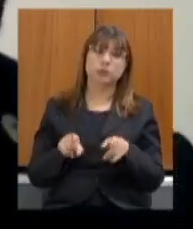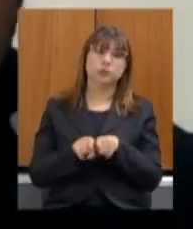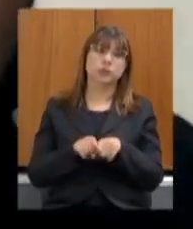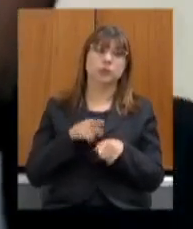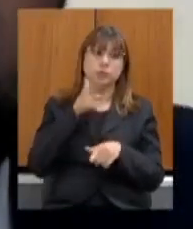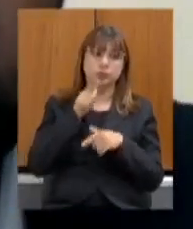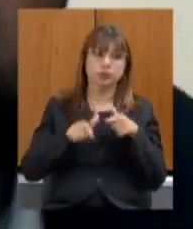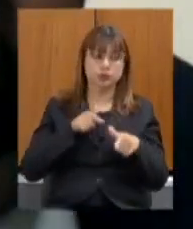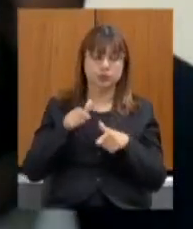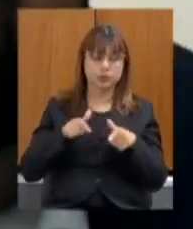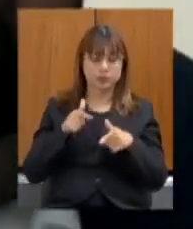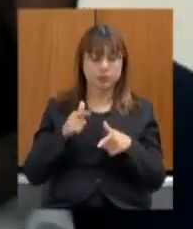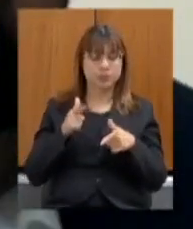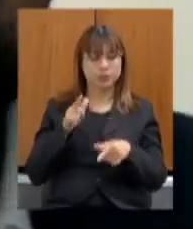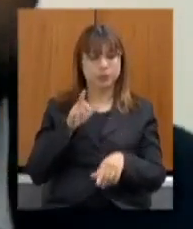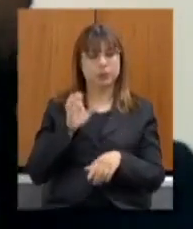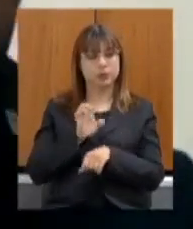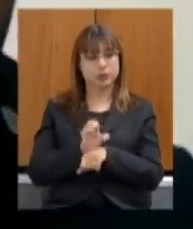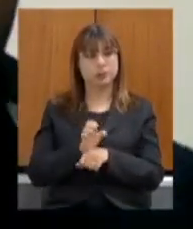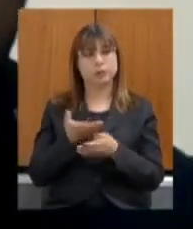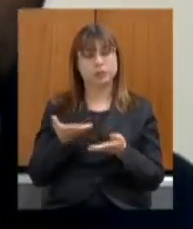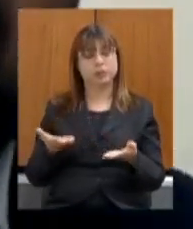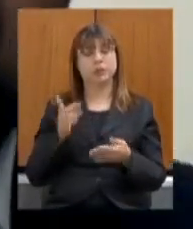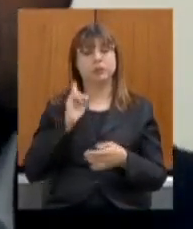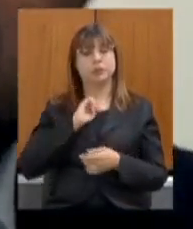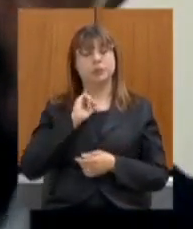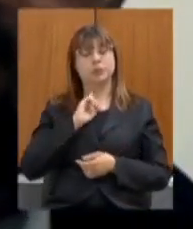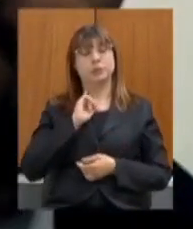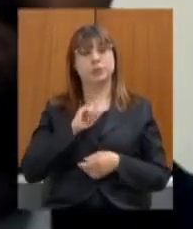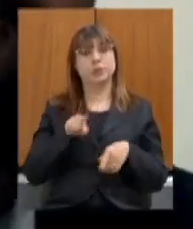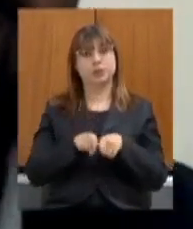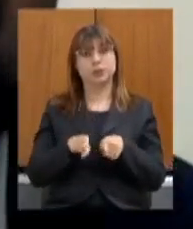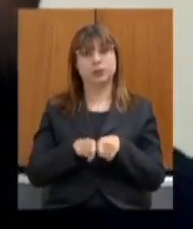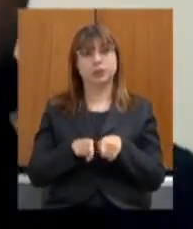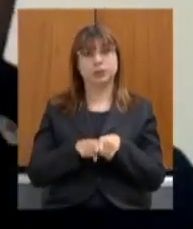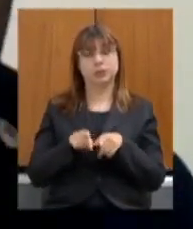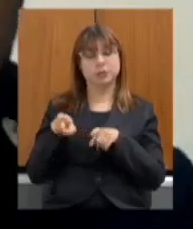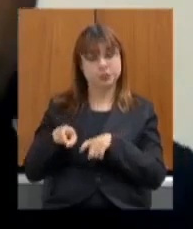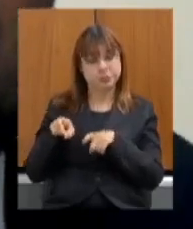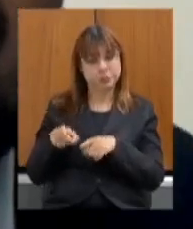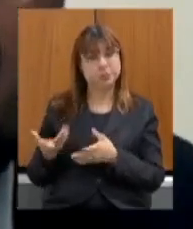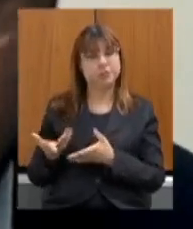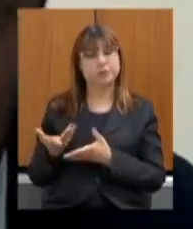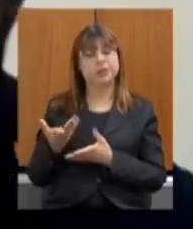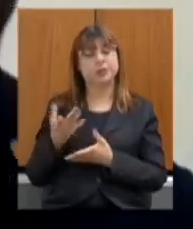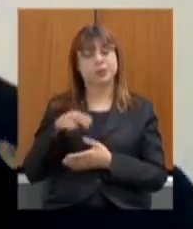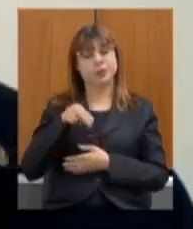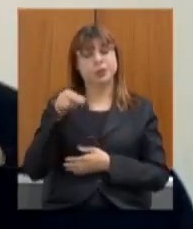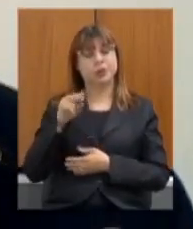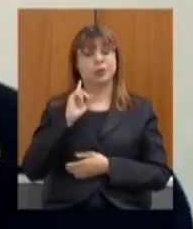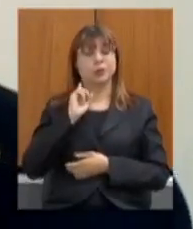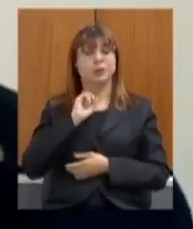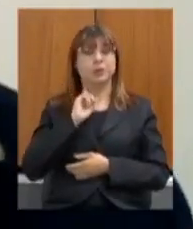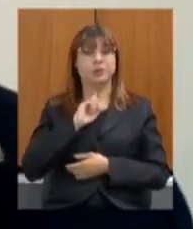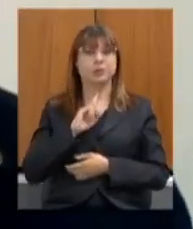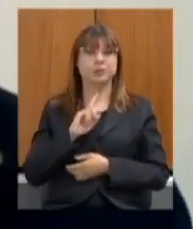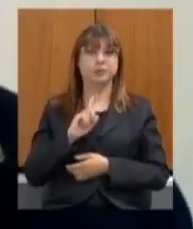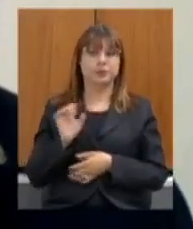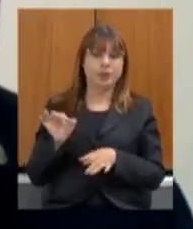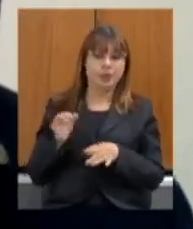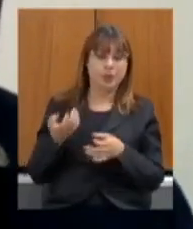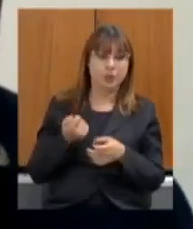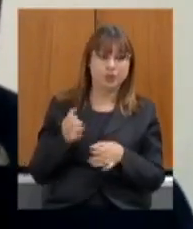trabalhar pelo nosso grande Estado de Minas Gerais, e, é claro, para o nosso sertão norte-mineiro. E, para finalizar,